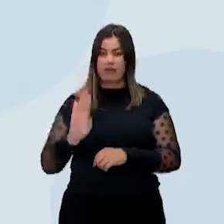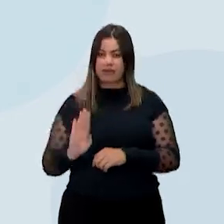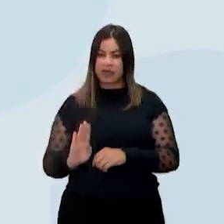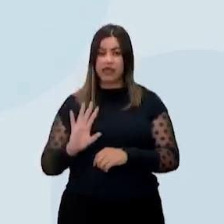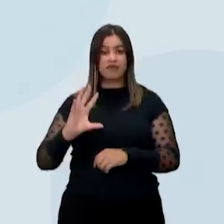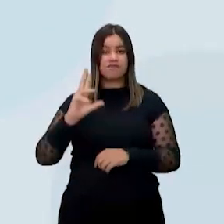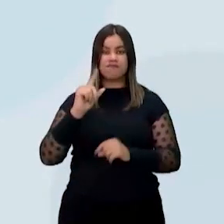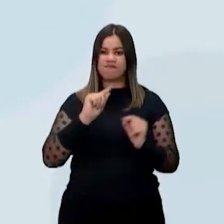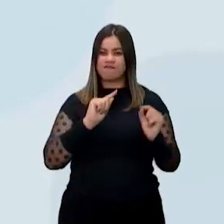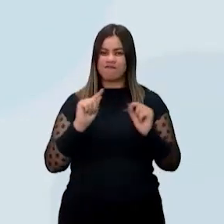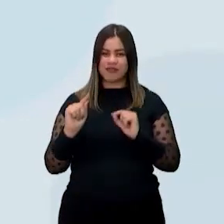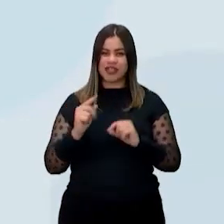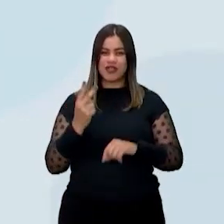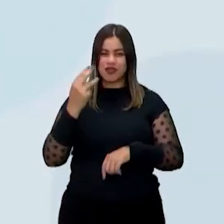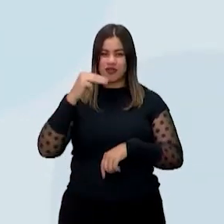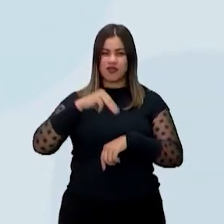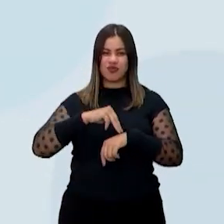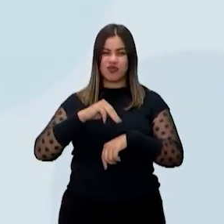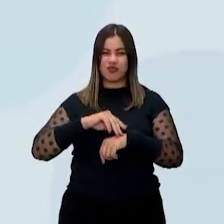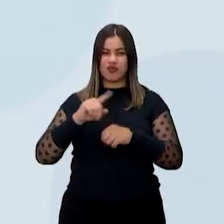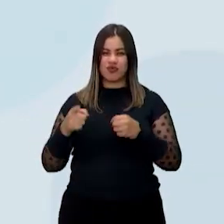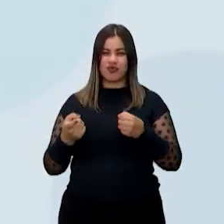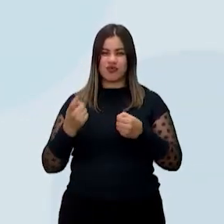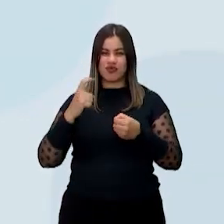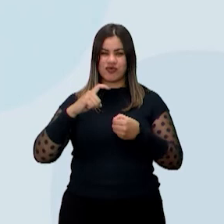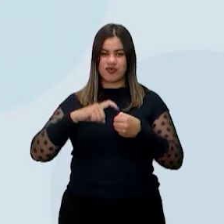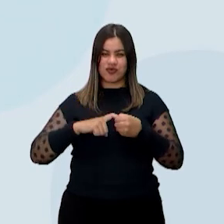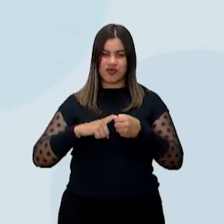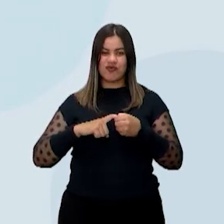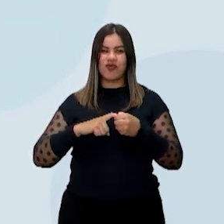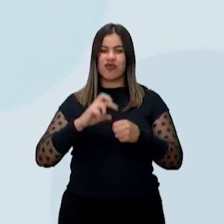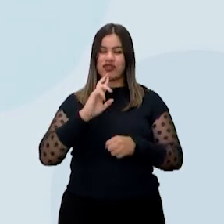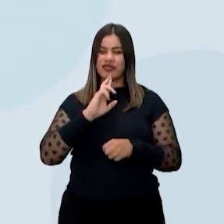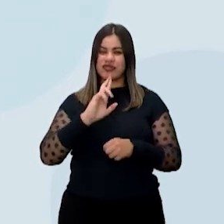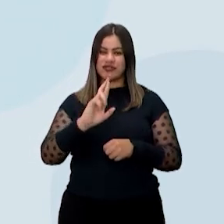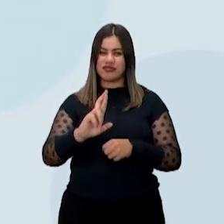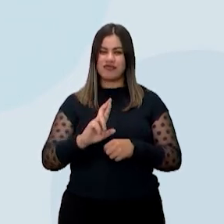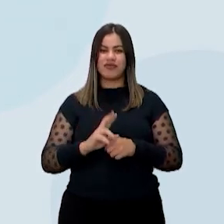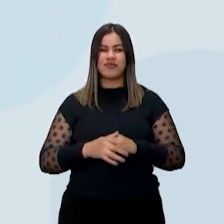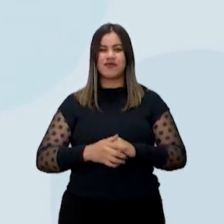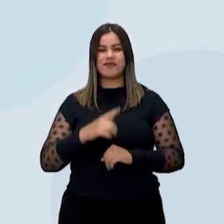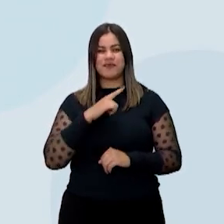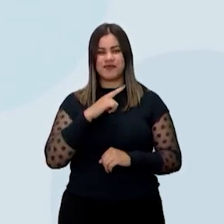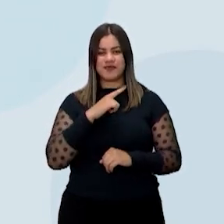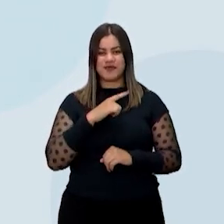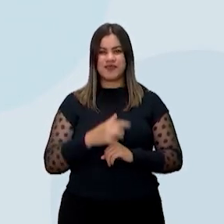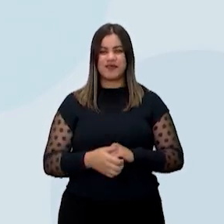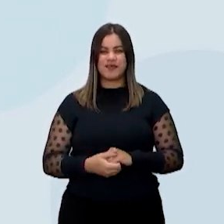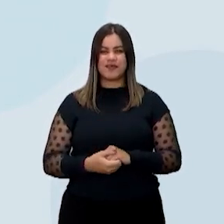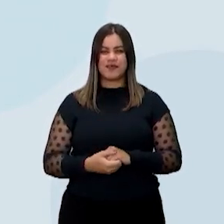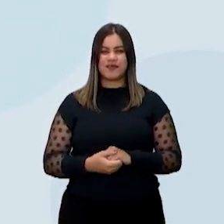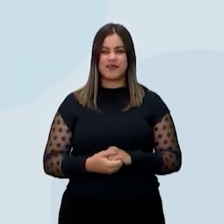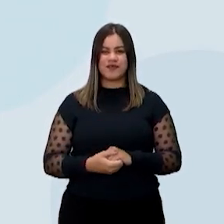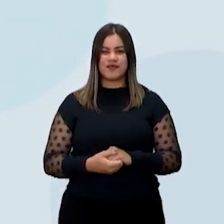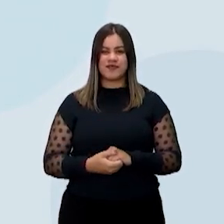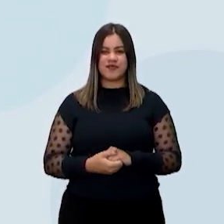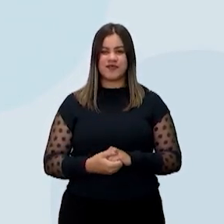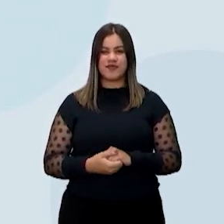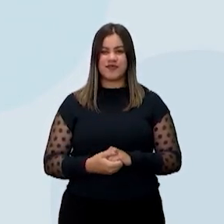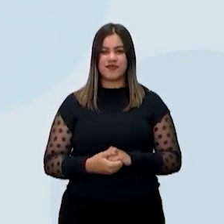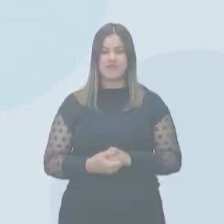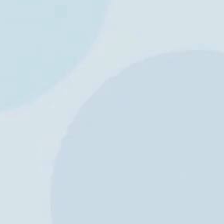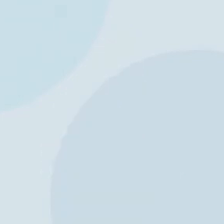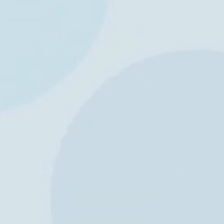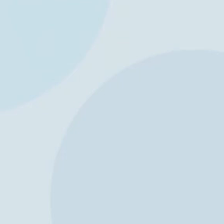aconteceu? E vocês têm 2 minutinhos e eu já subo para vocês uma respostinha aí para vocês compararem. Já volto.